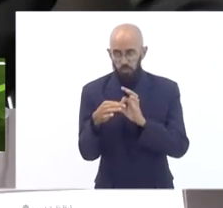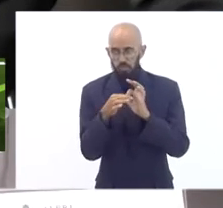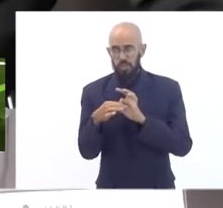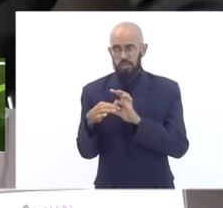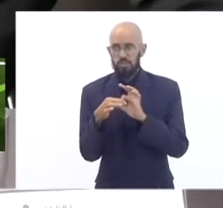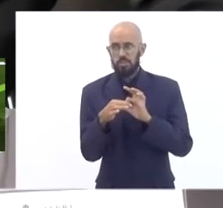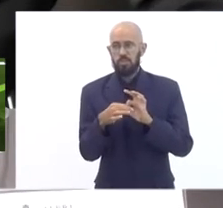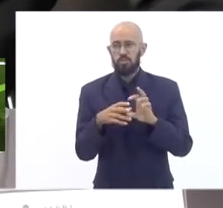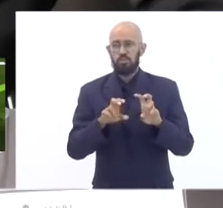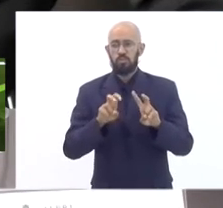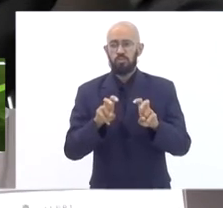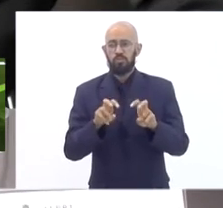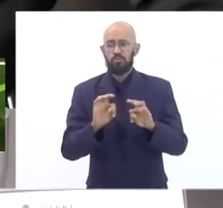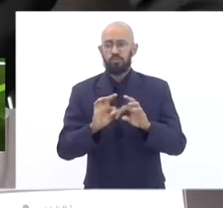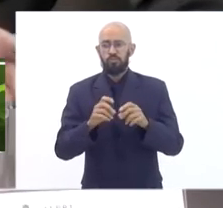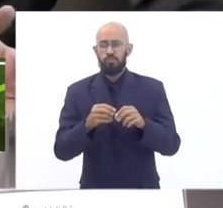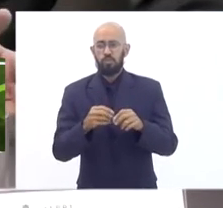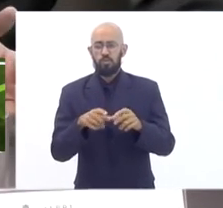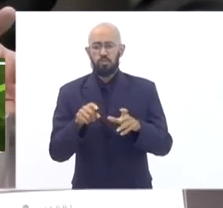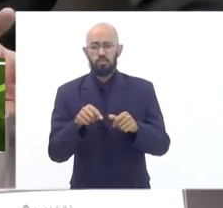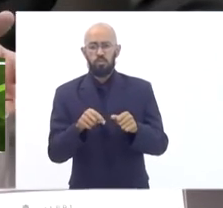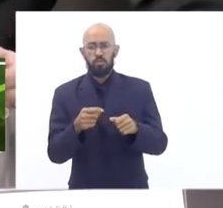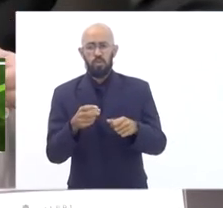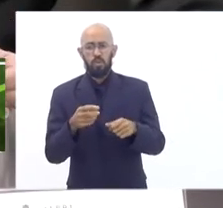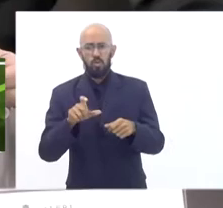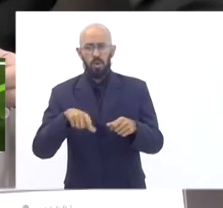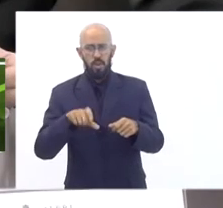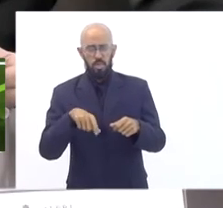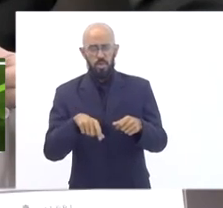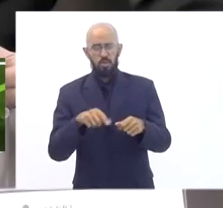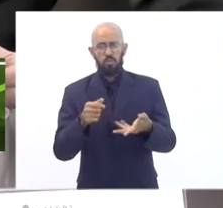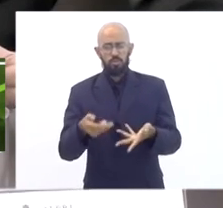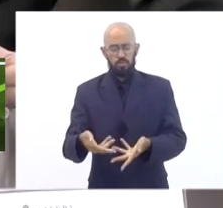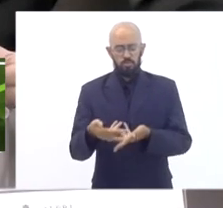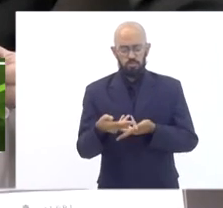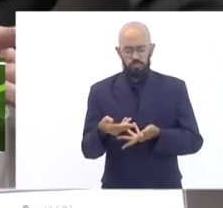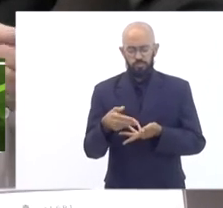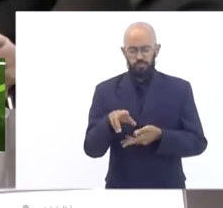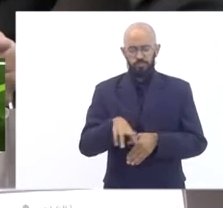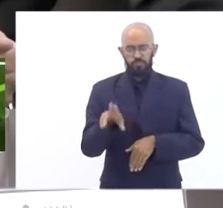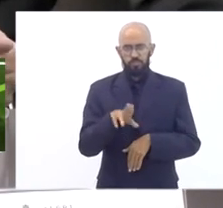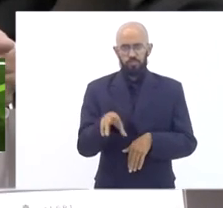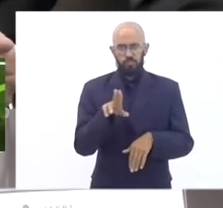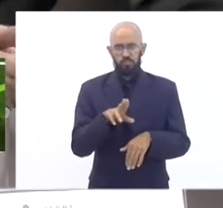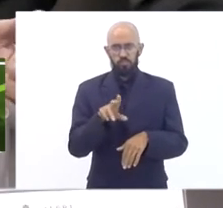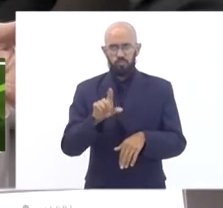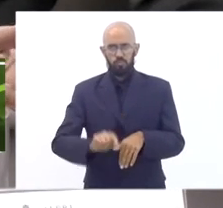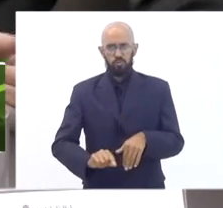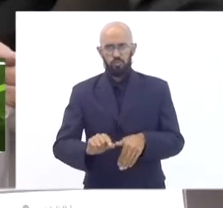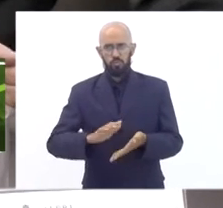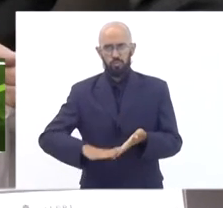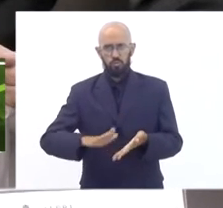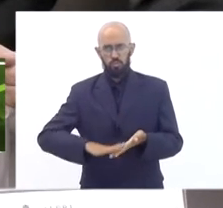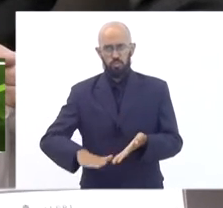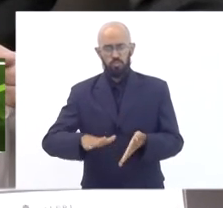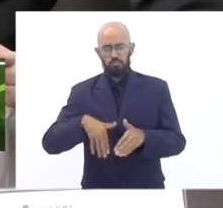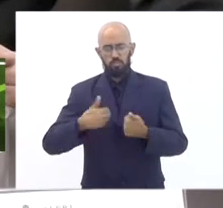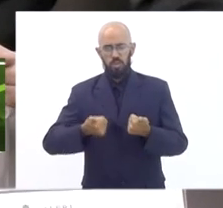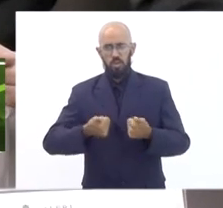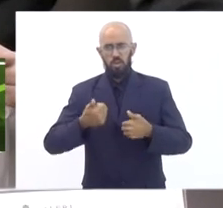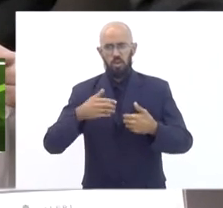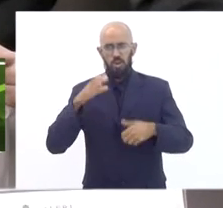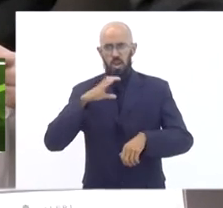eles, através de bilhetagem, através do atendimento que o usuário possa ter, diminui custo, melhora a eficiência e